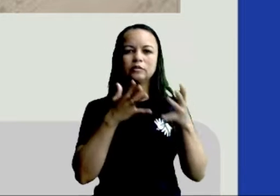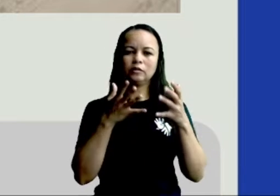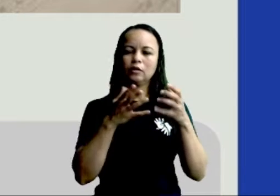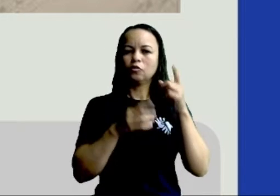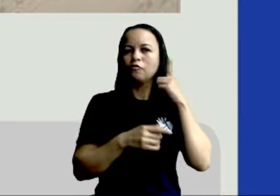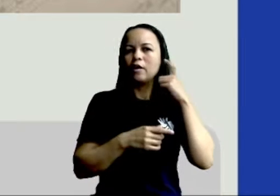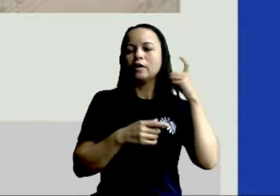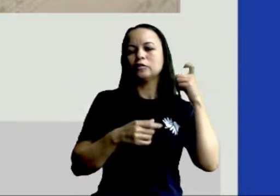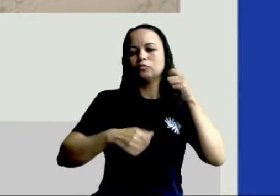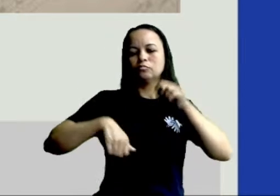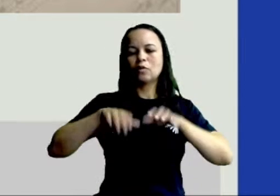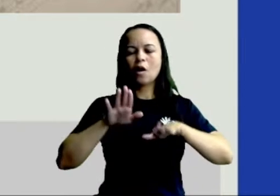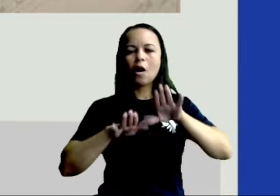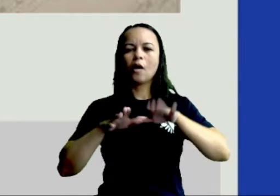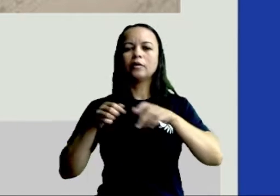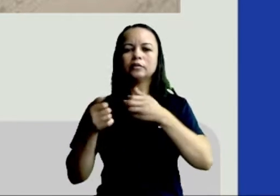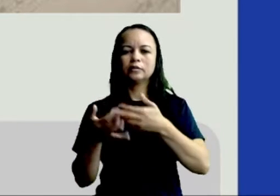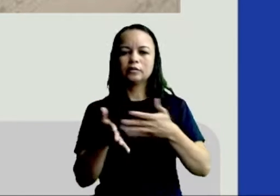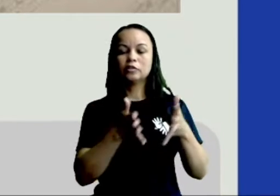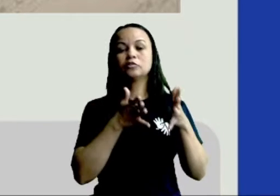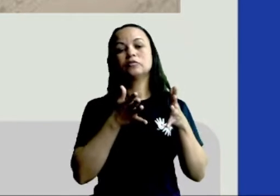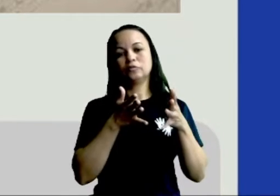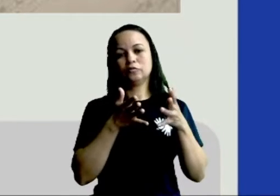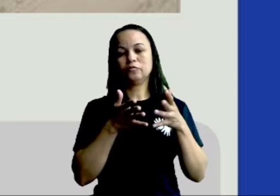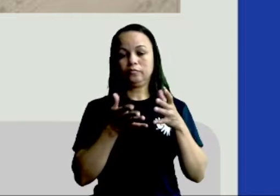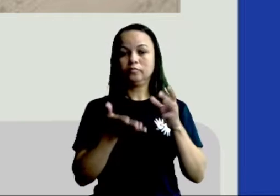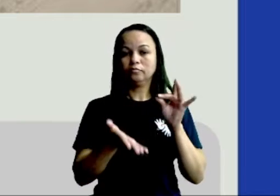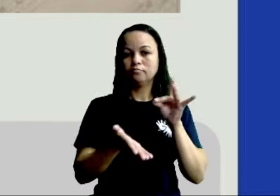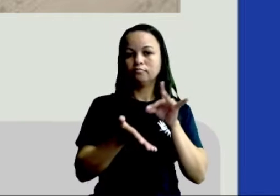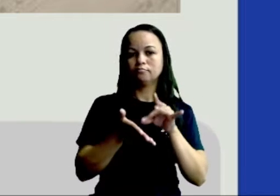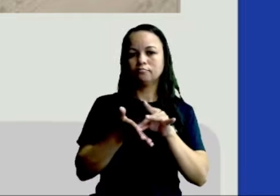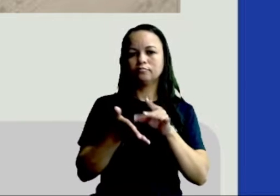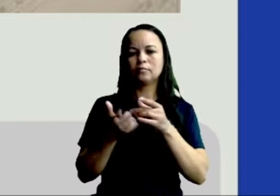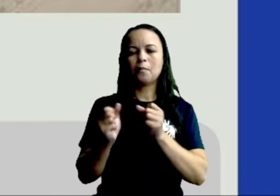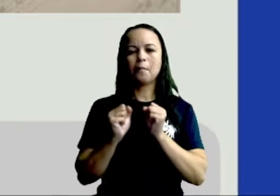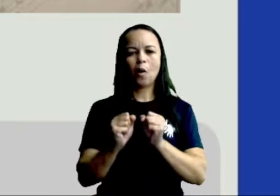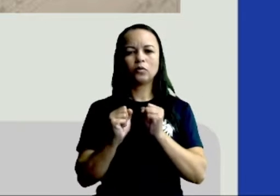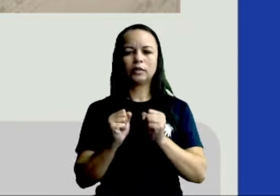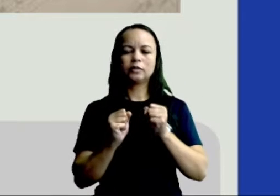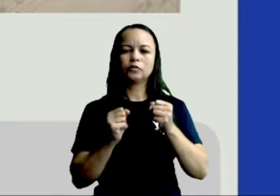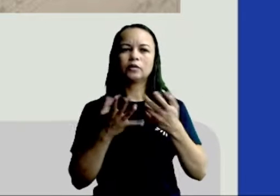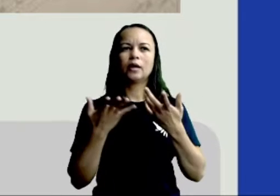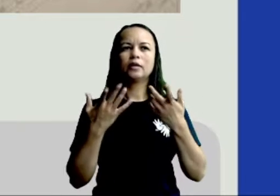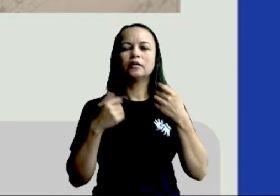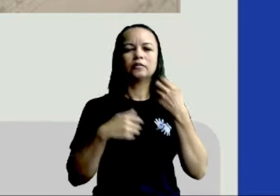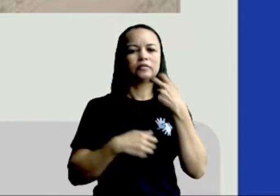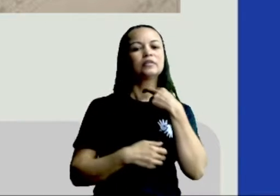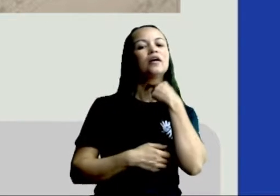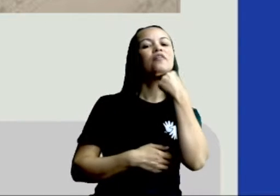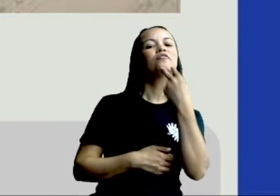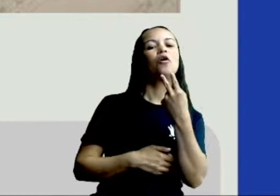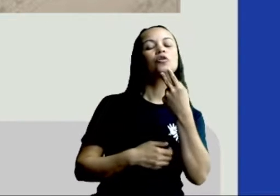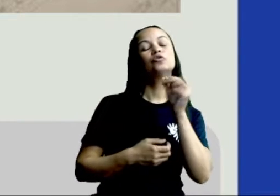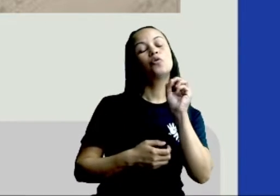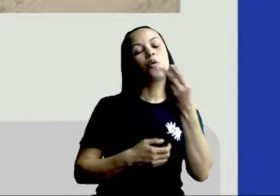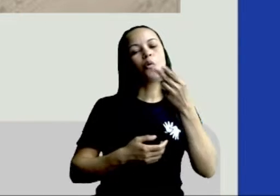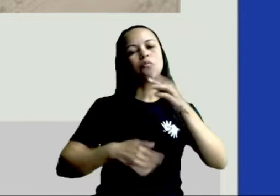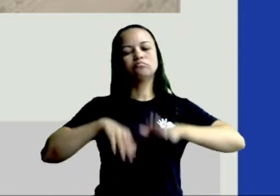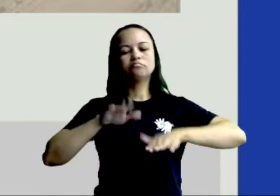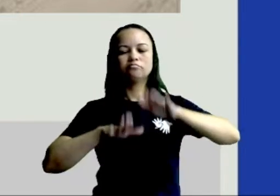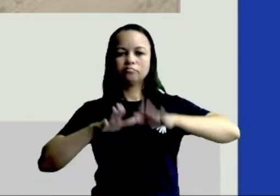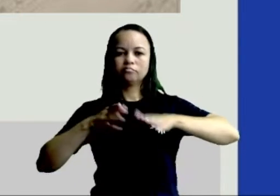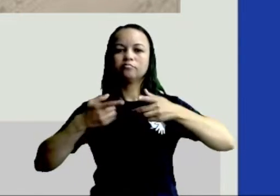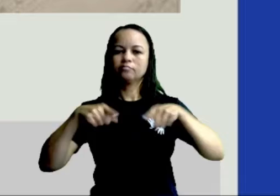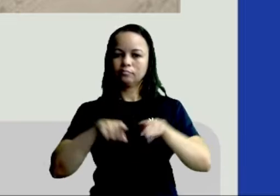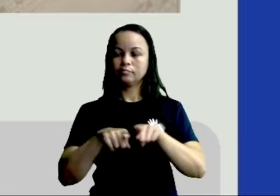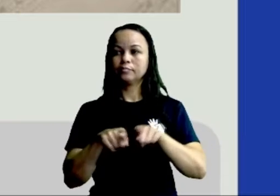efeito sonoro harmoniosos e esteticamente válidos podendo ser transmitida através da voz ou de instrumentos